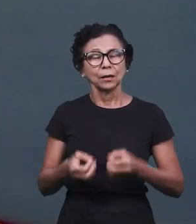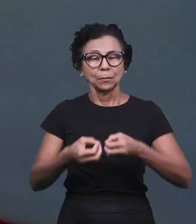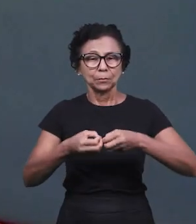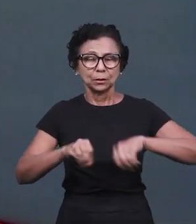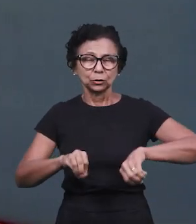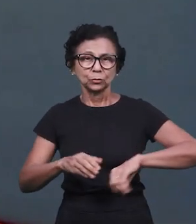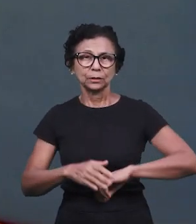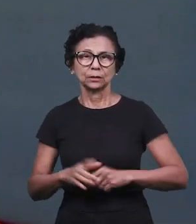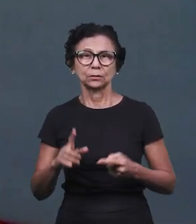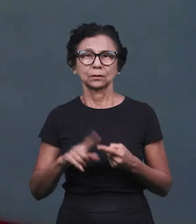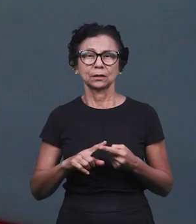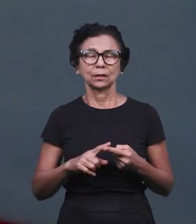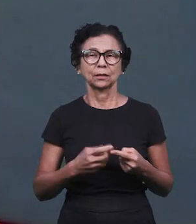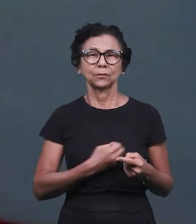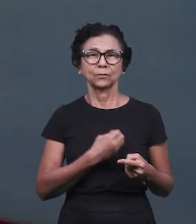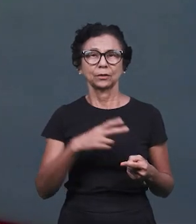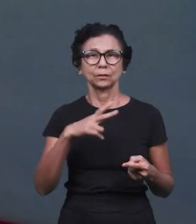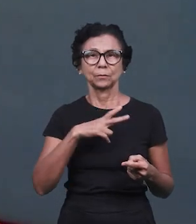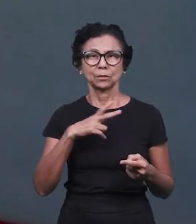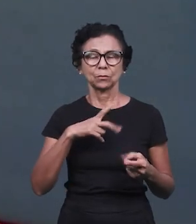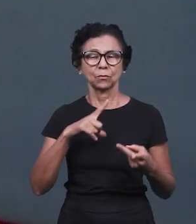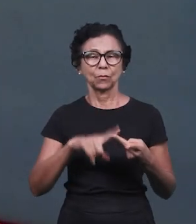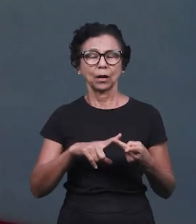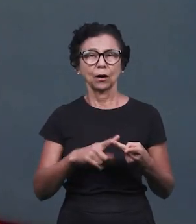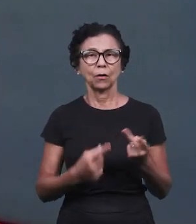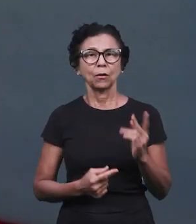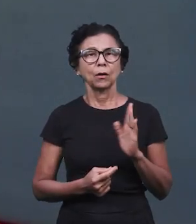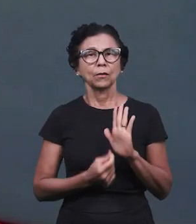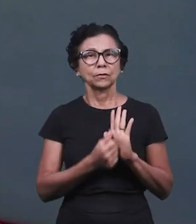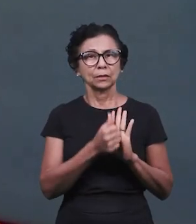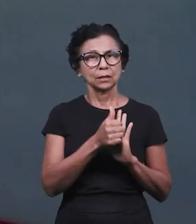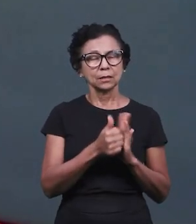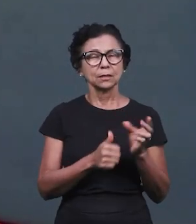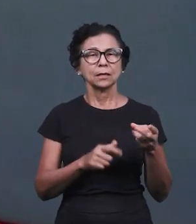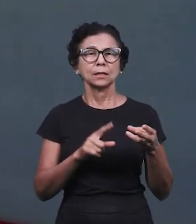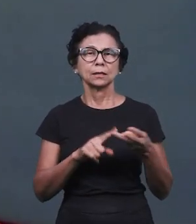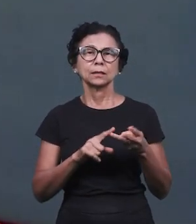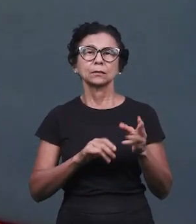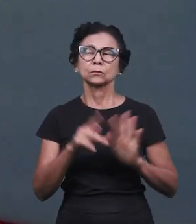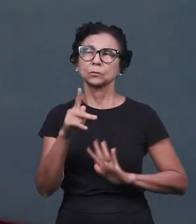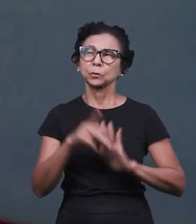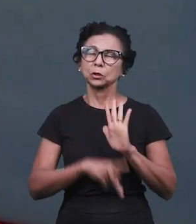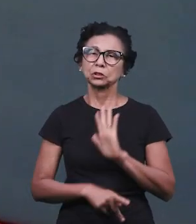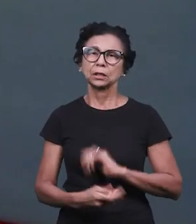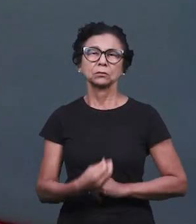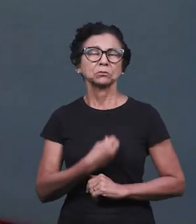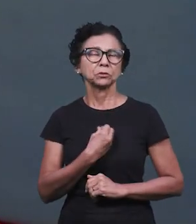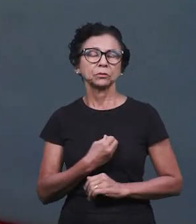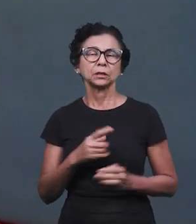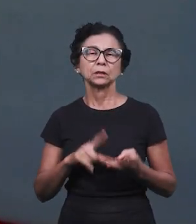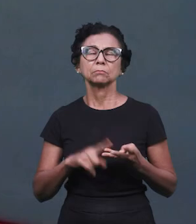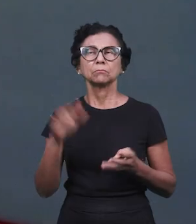vida pessoal, na vida financeira, nos projetos de vida, vida acadêmica,